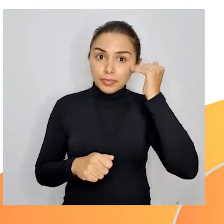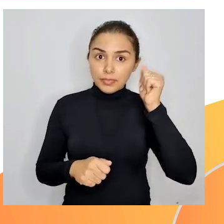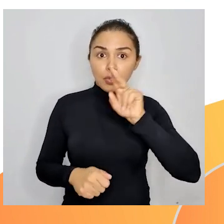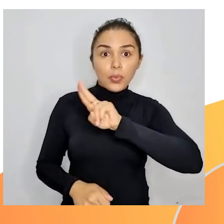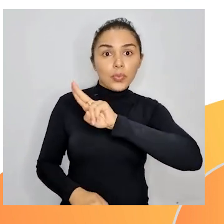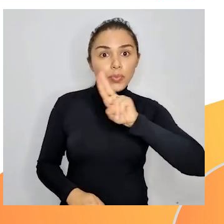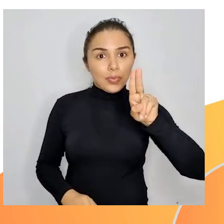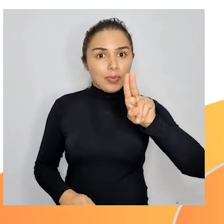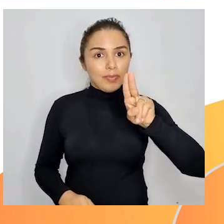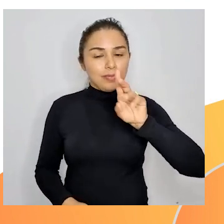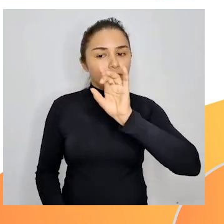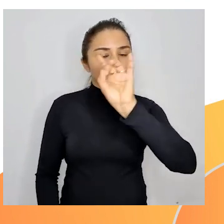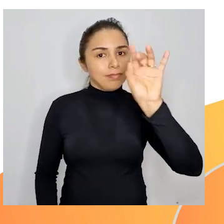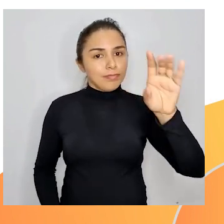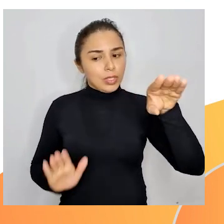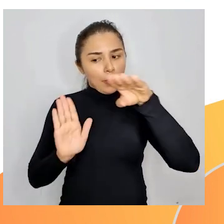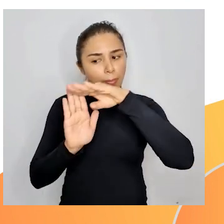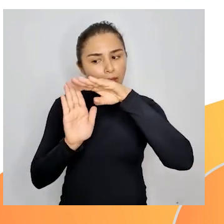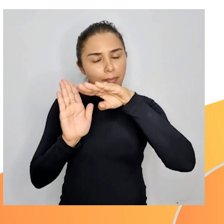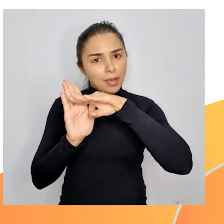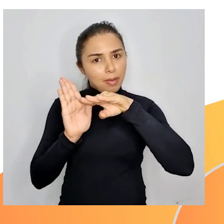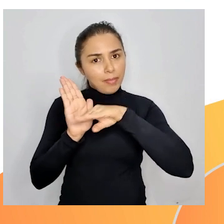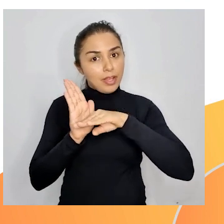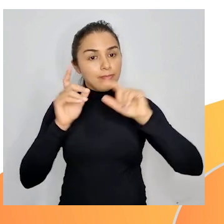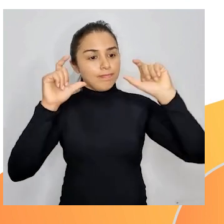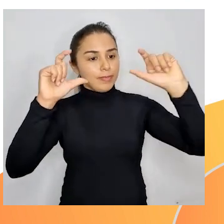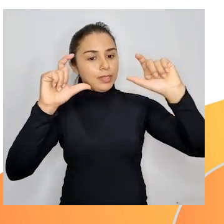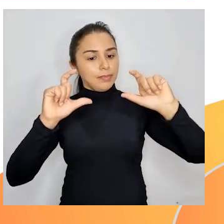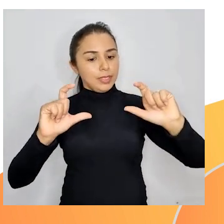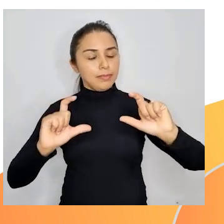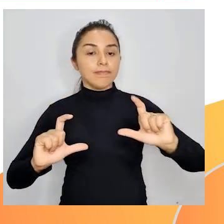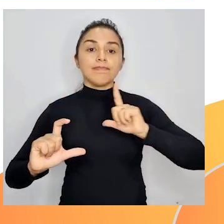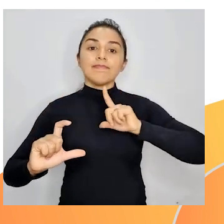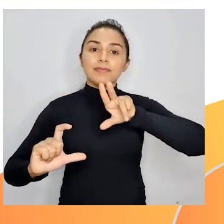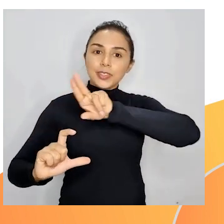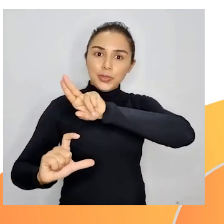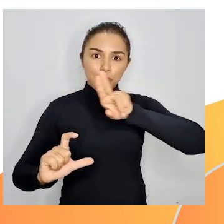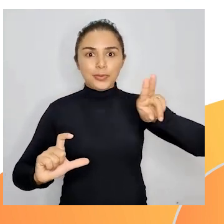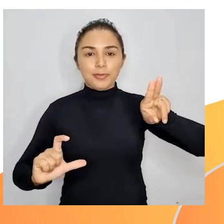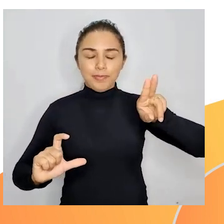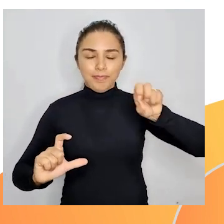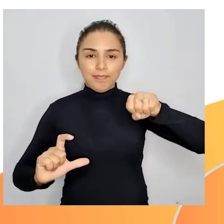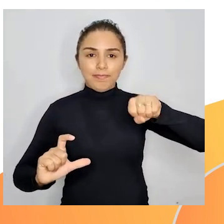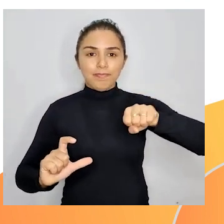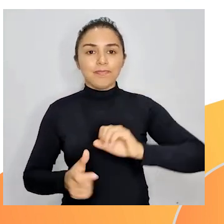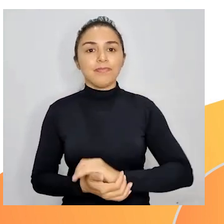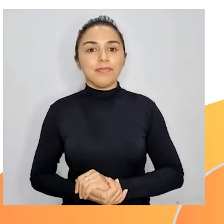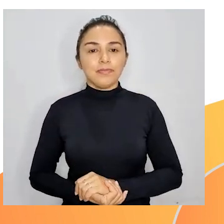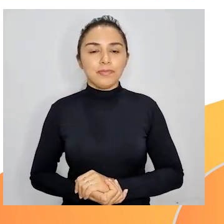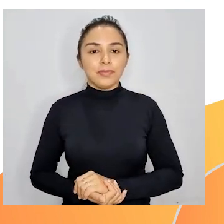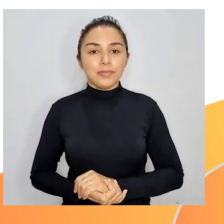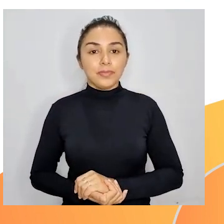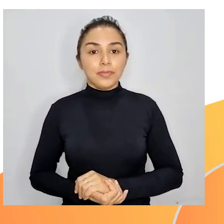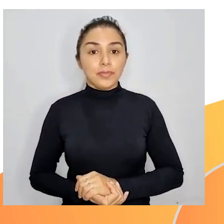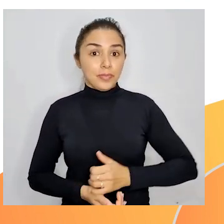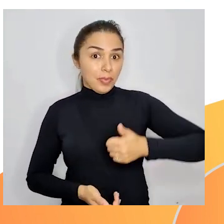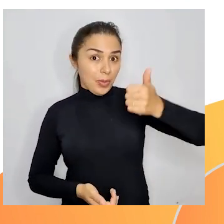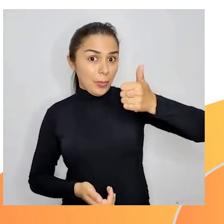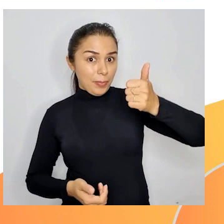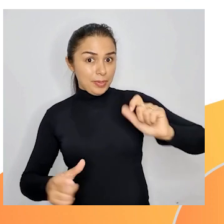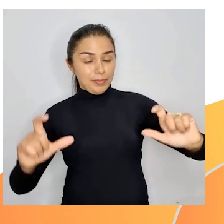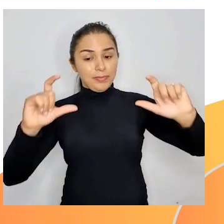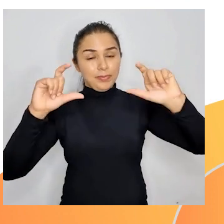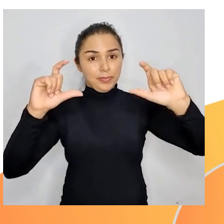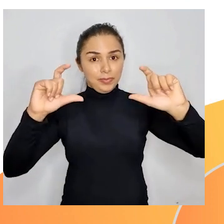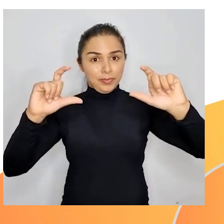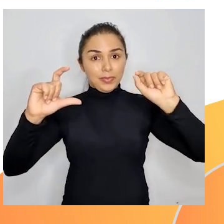parte do algoritmo, da continha de subtração, vai receber um nome. A primeira parcela,